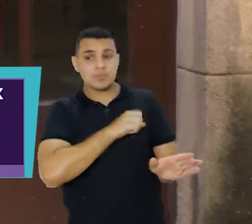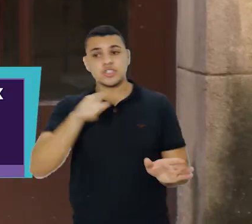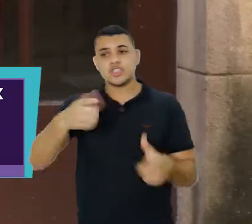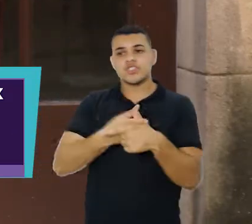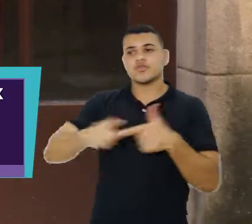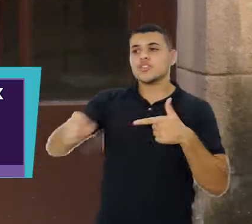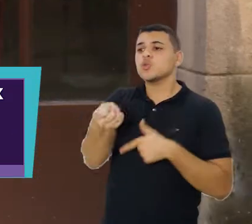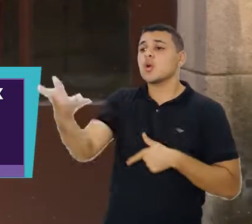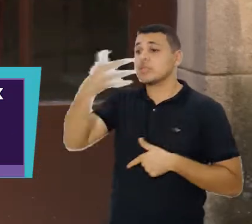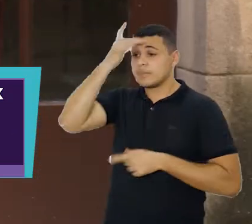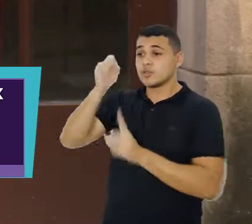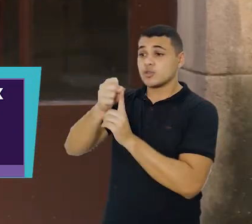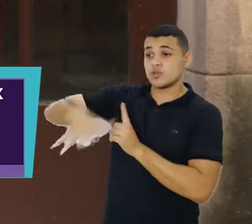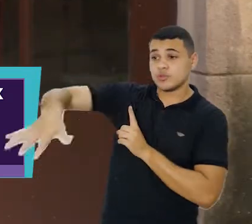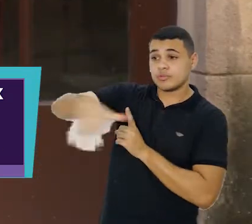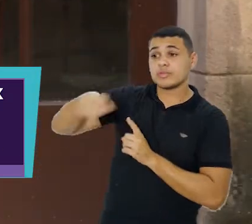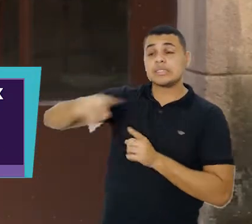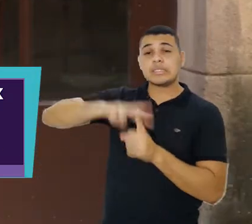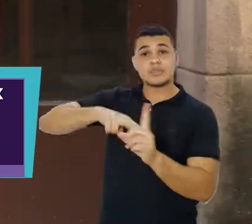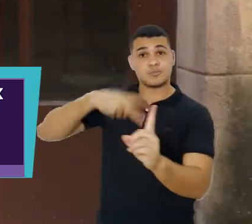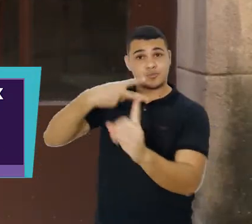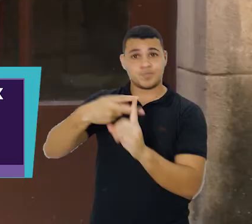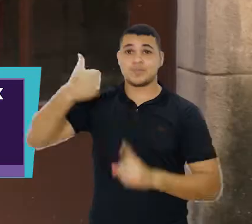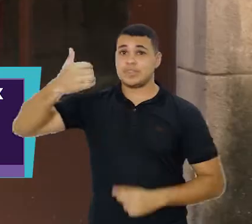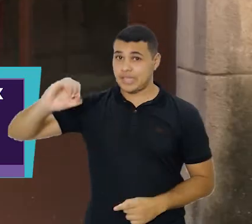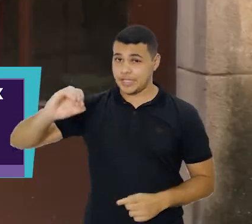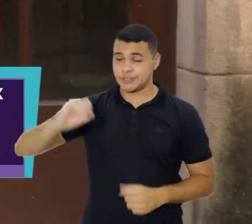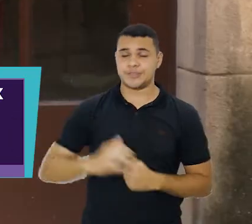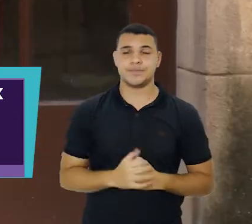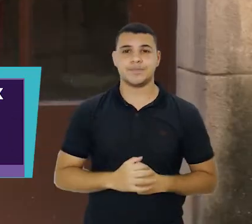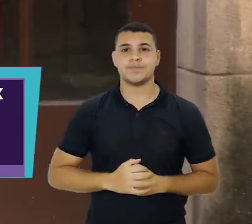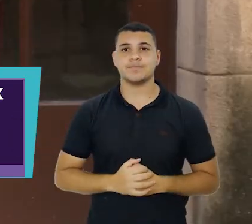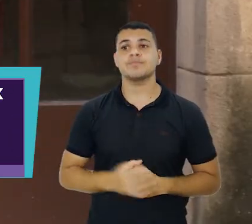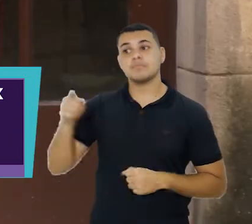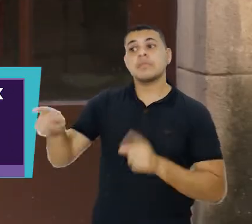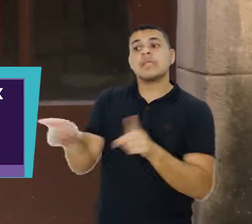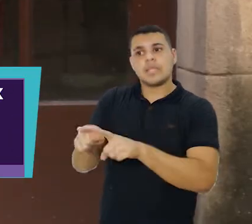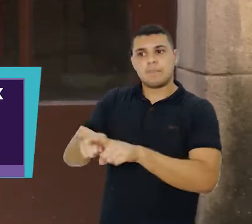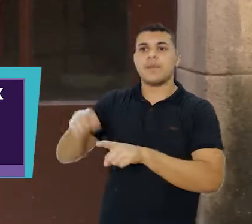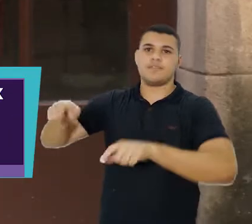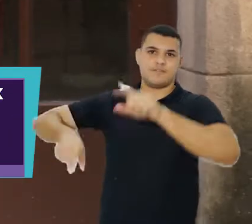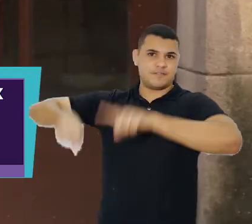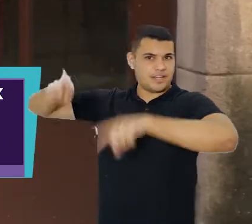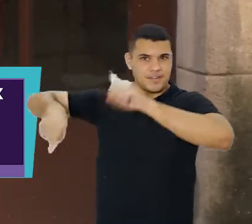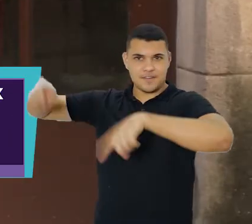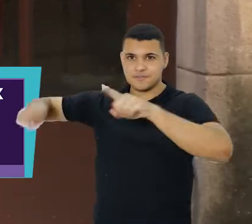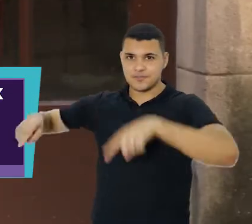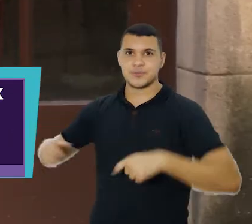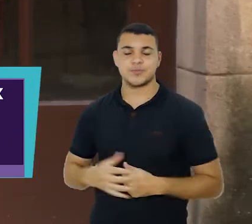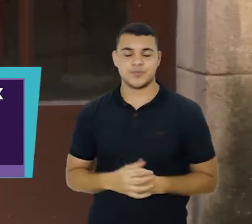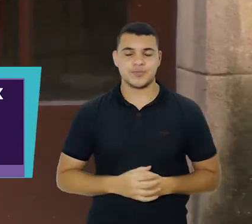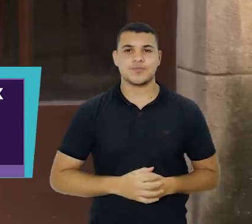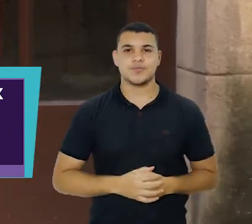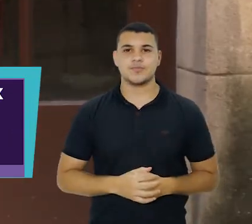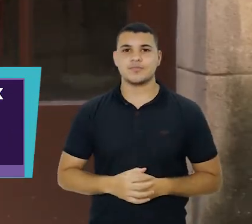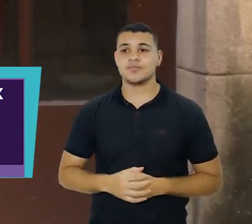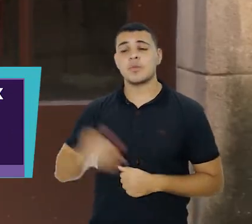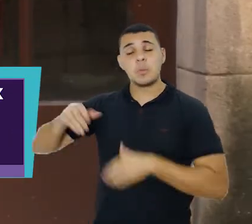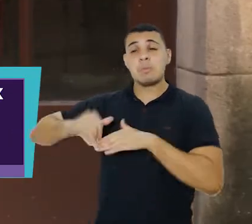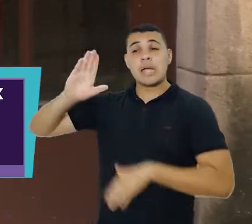população. Da mesma maneira, multiplicamos por uma potência de 10, também